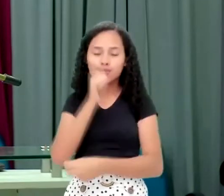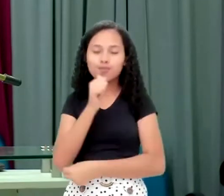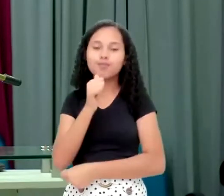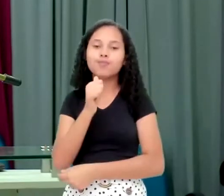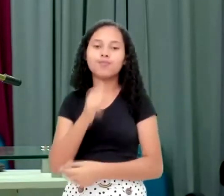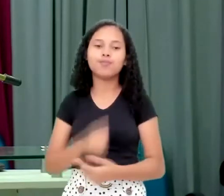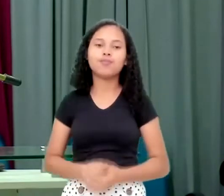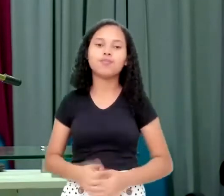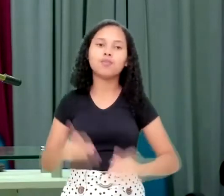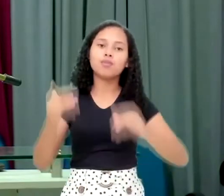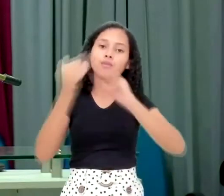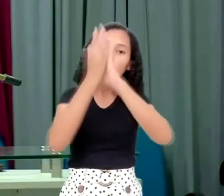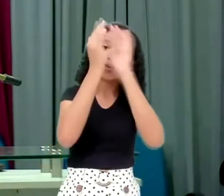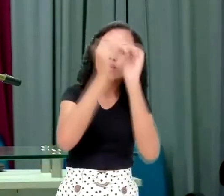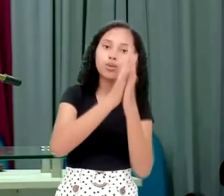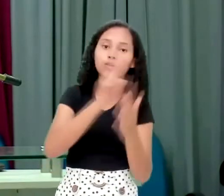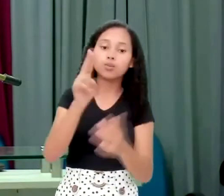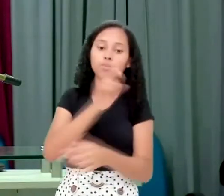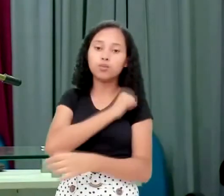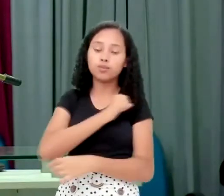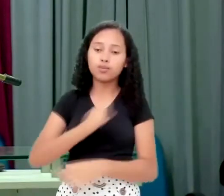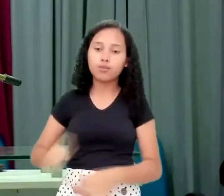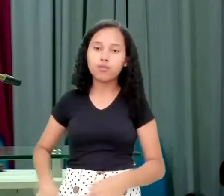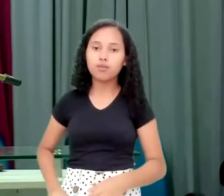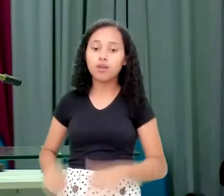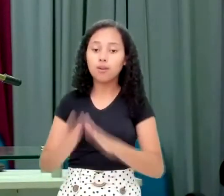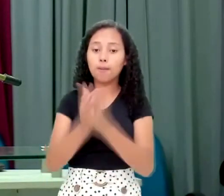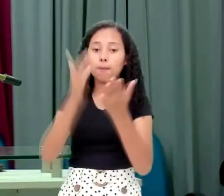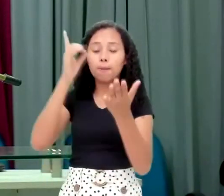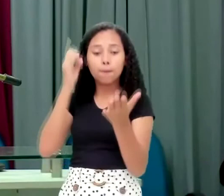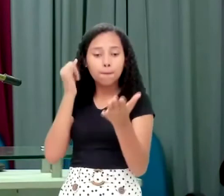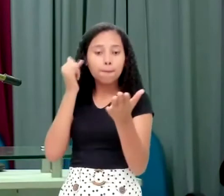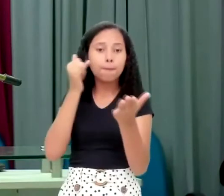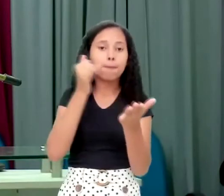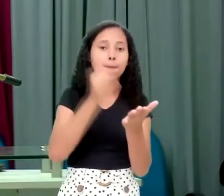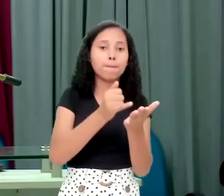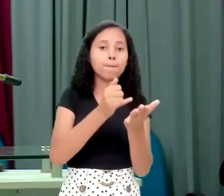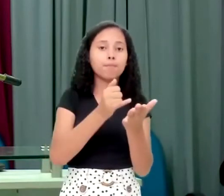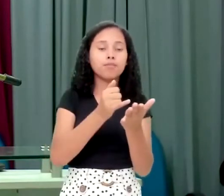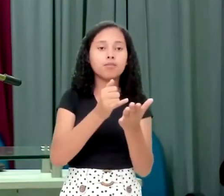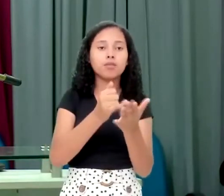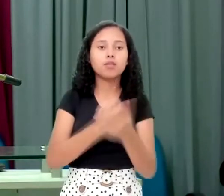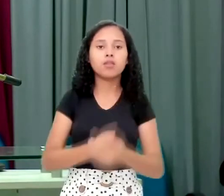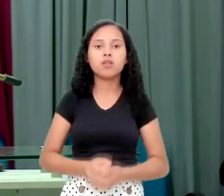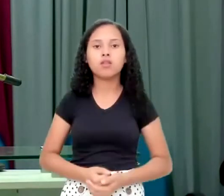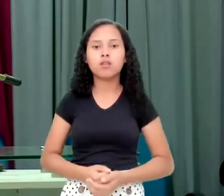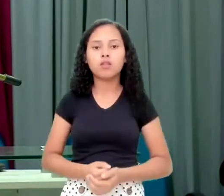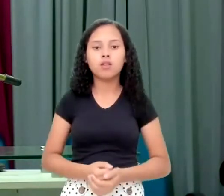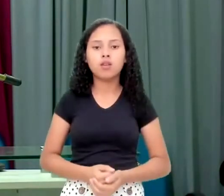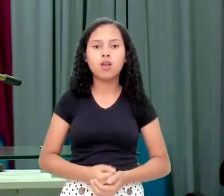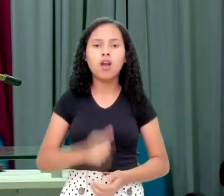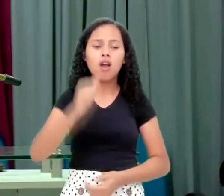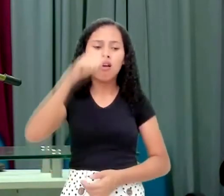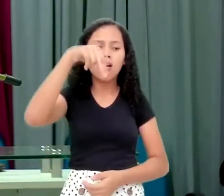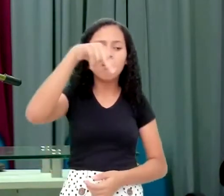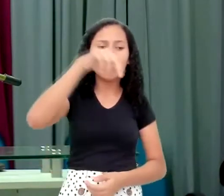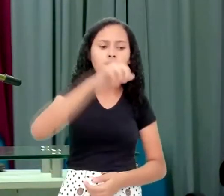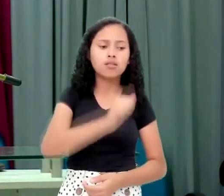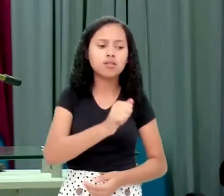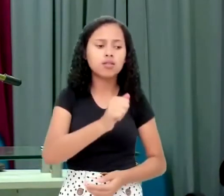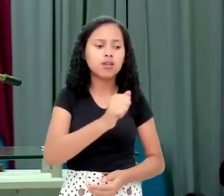Louvado seja o nome do Senhor. A Bíblia diz que Ana, lá em 1 Samuel, diz que Ana chegou à casa do